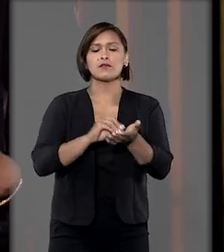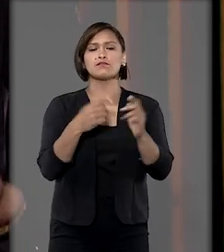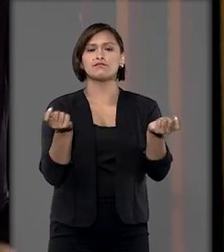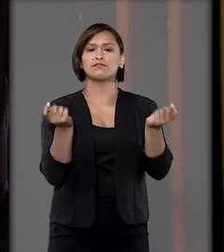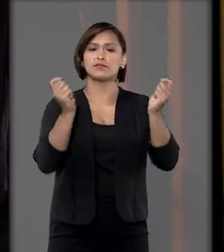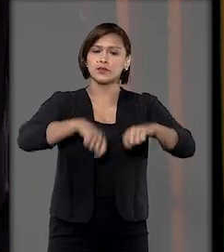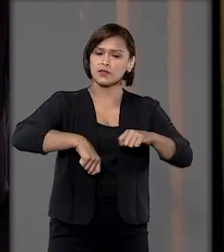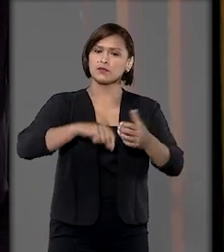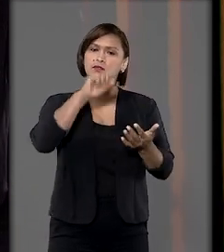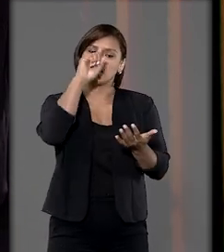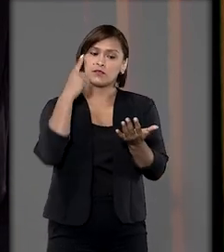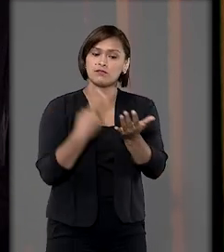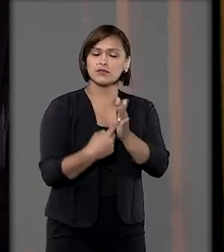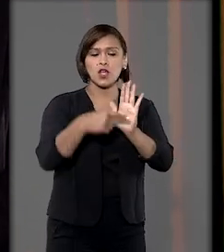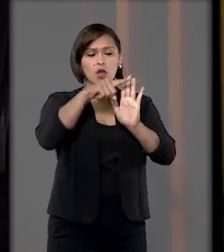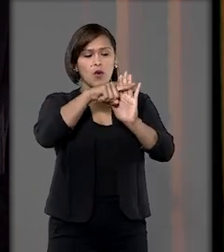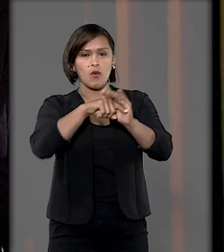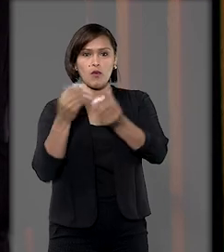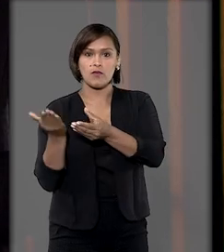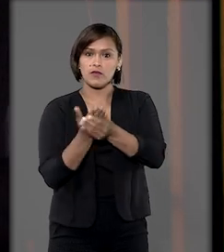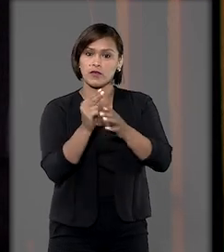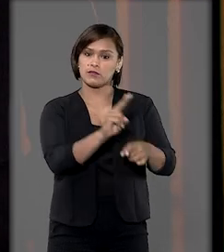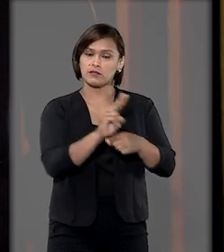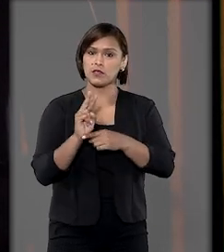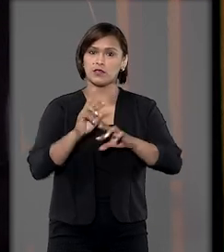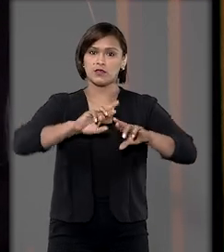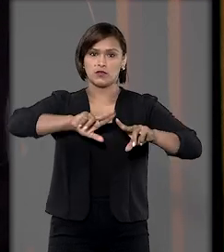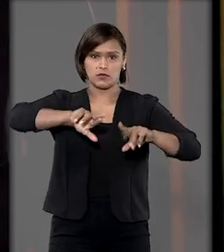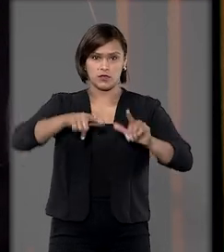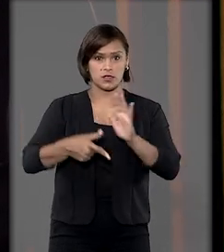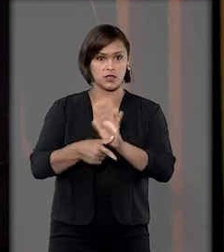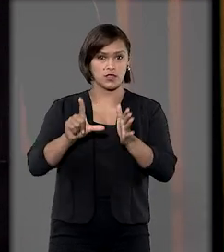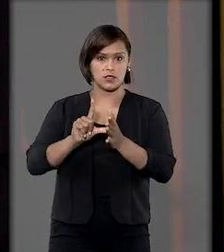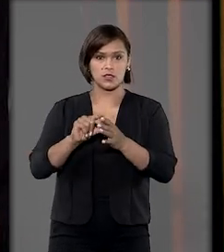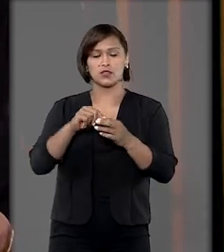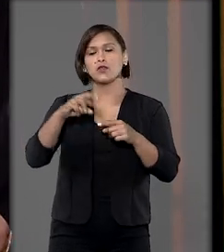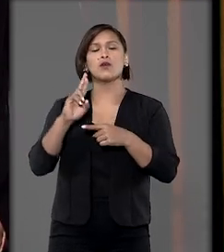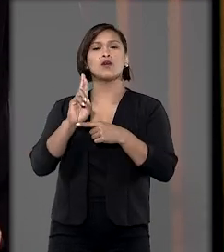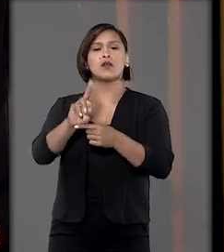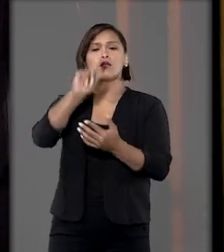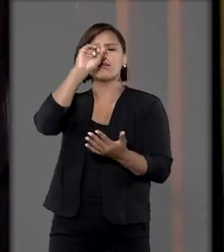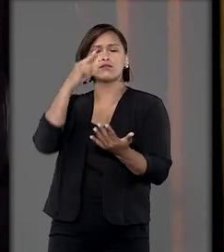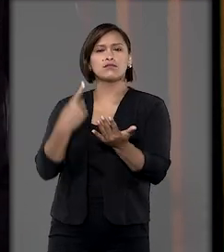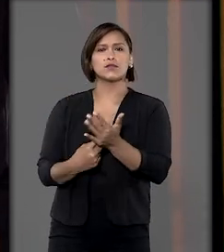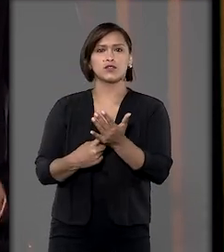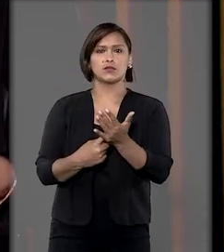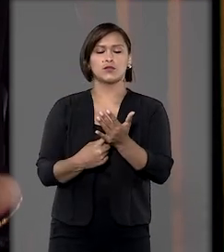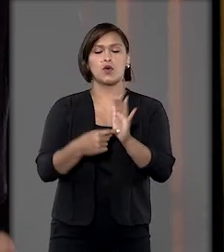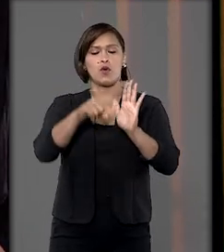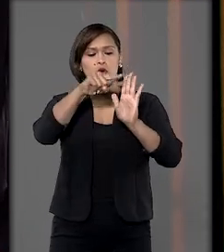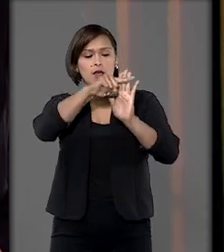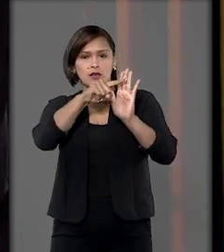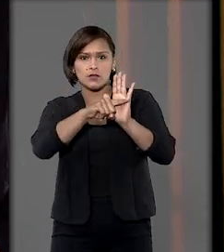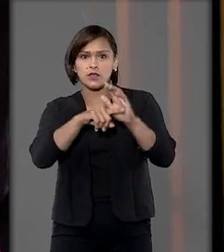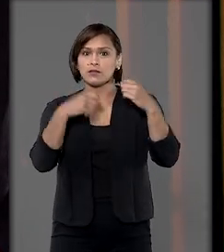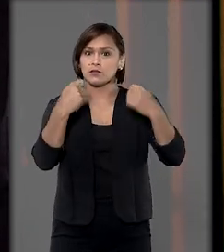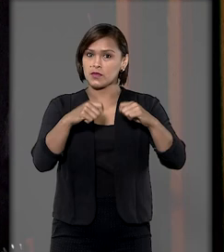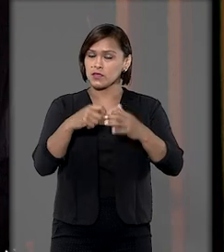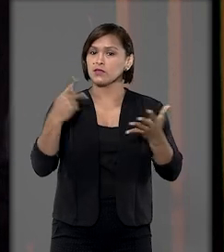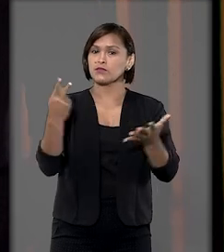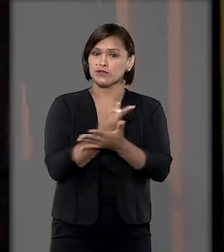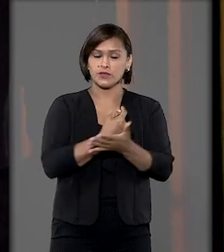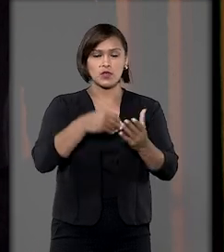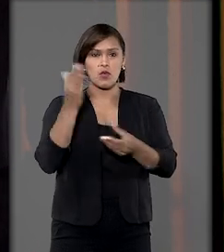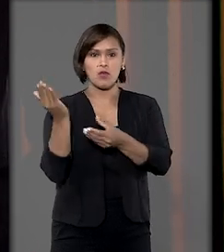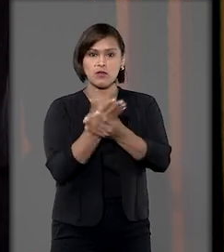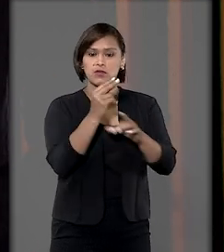a possibilidade de aplicação das medidas cautelares alternativas. O relator determinou, então, a adoção destas medidas e